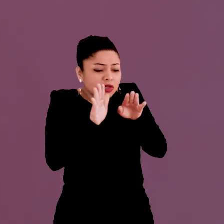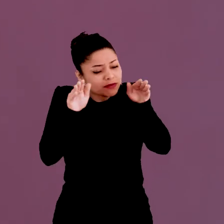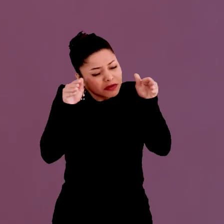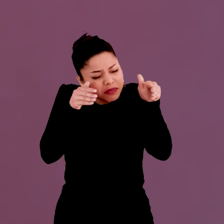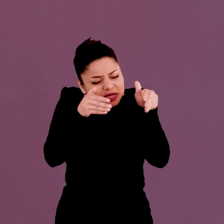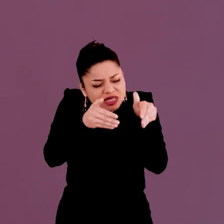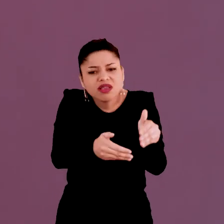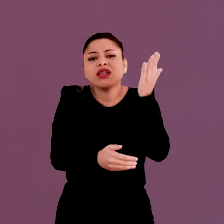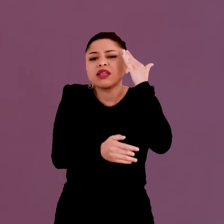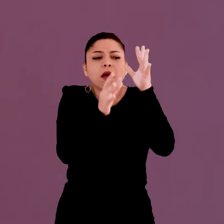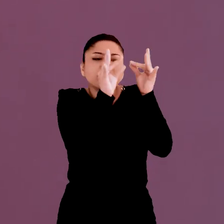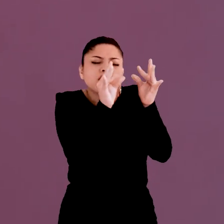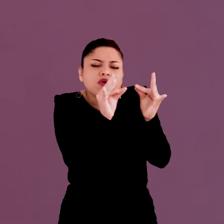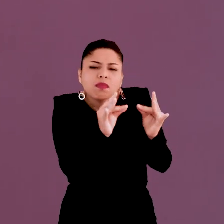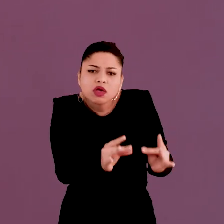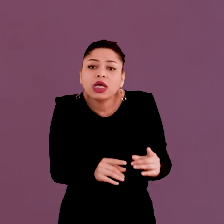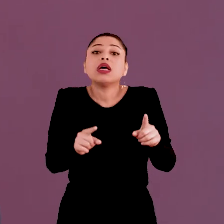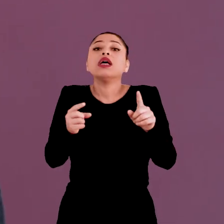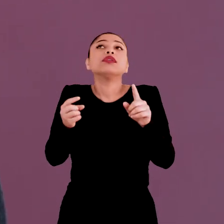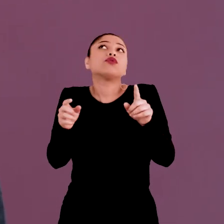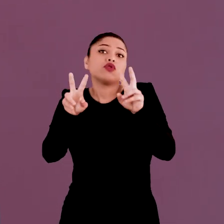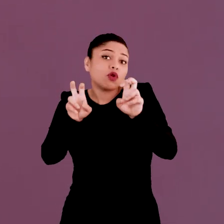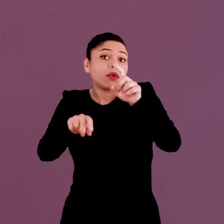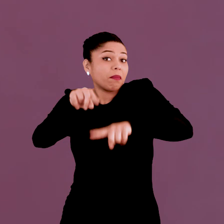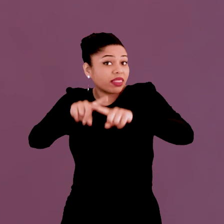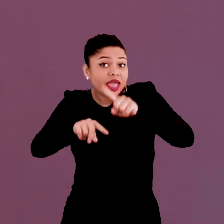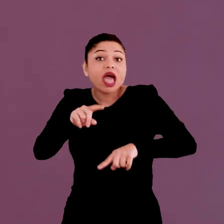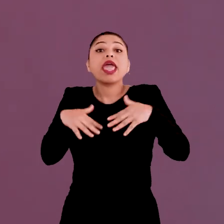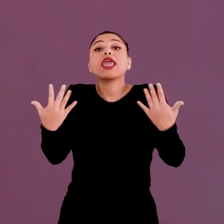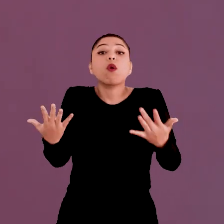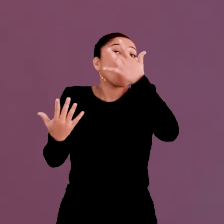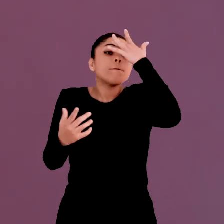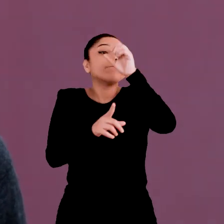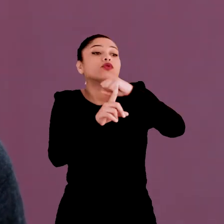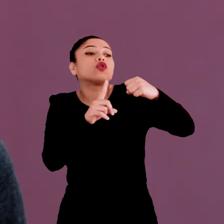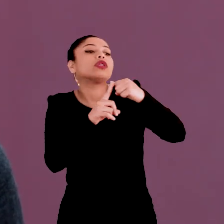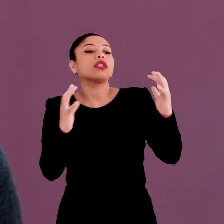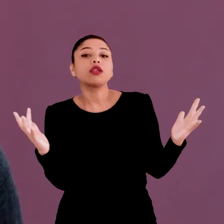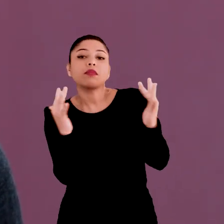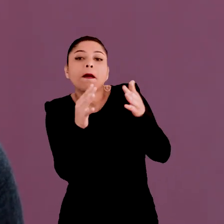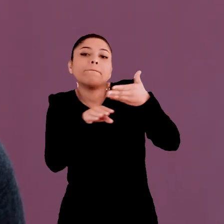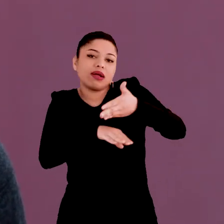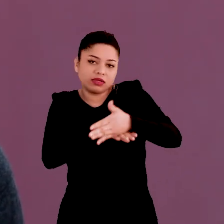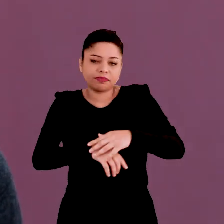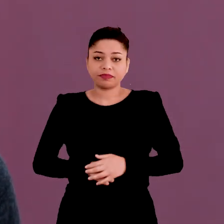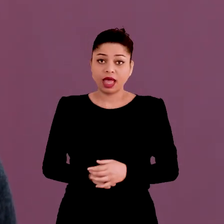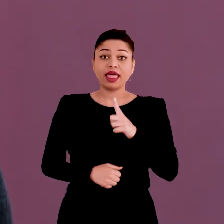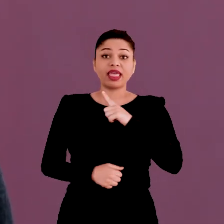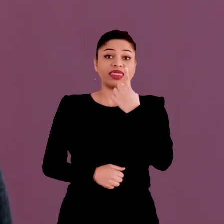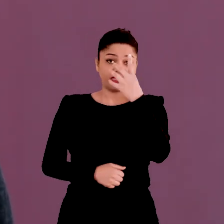o processo, materiais e principalmente sobre os agentes envolvidos nesses projetos. Os 10 projetos da